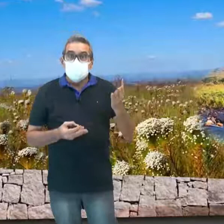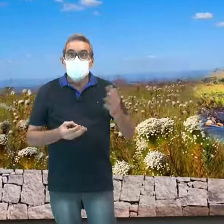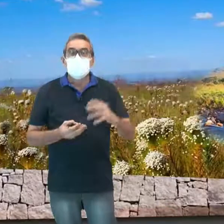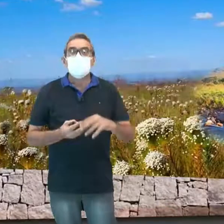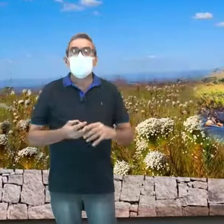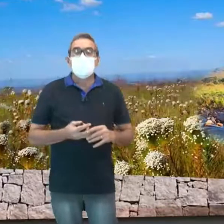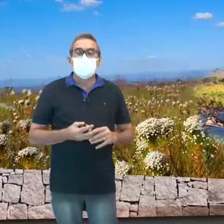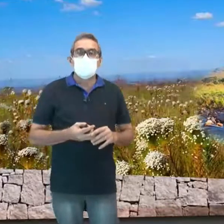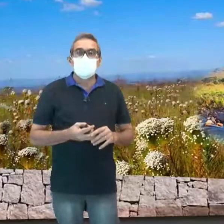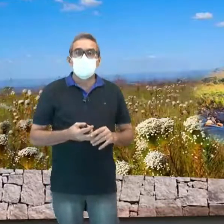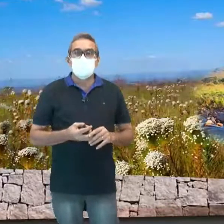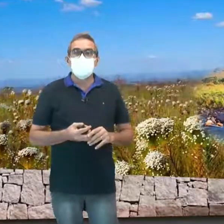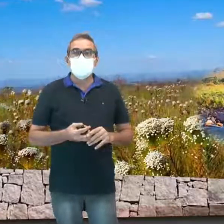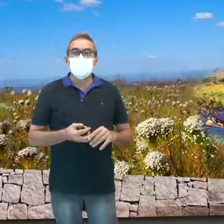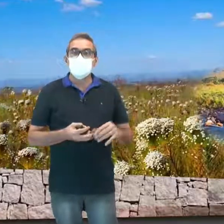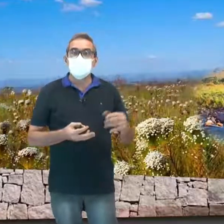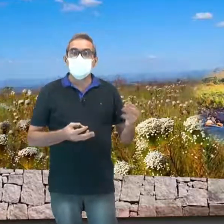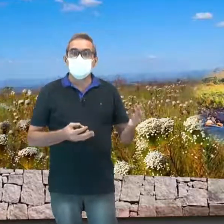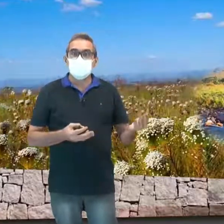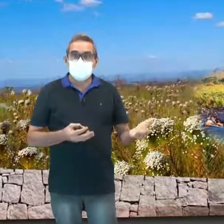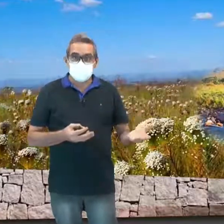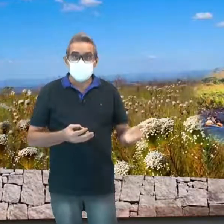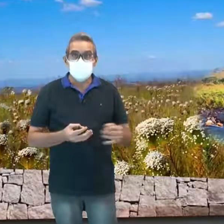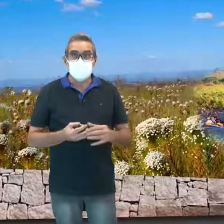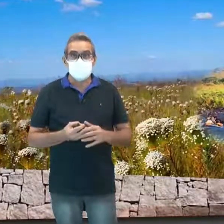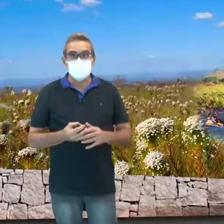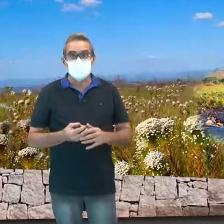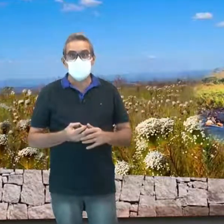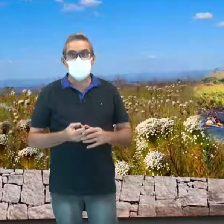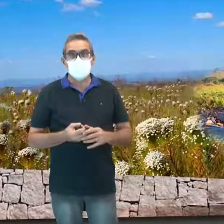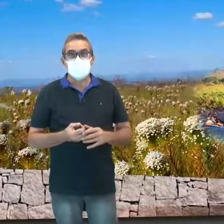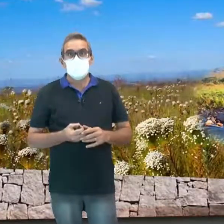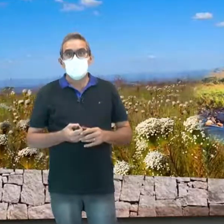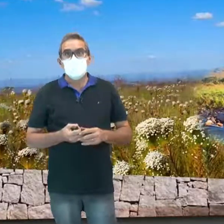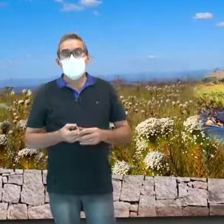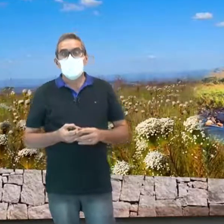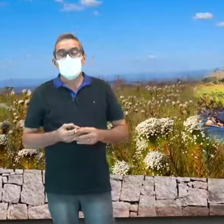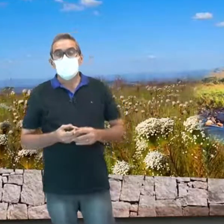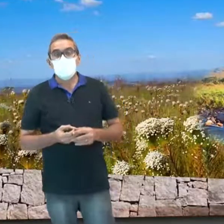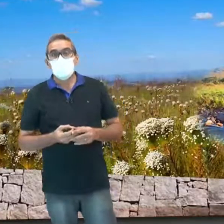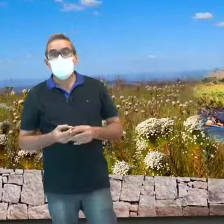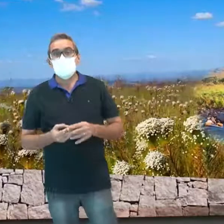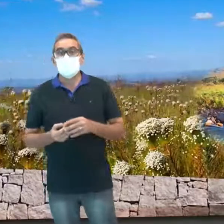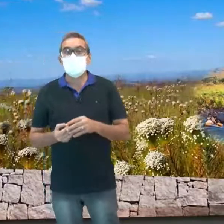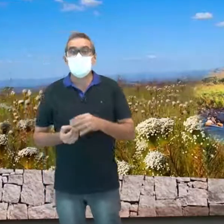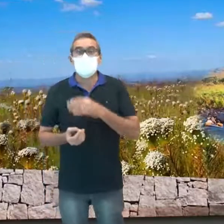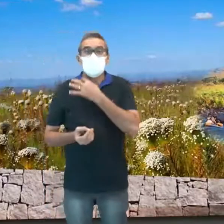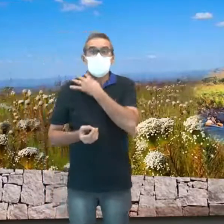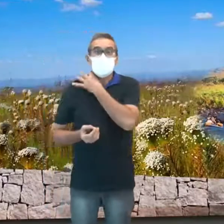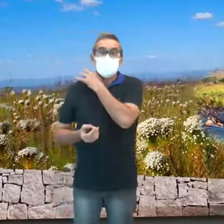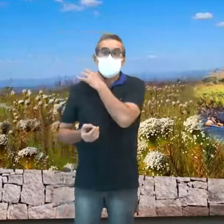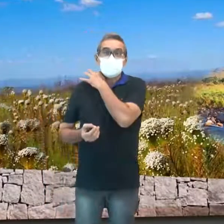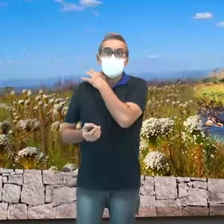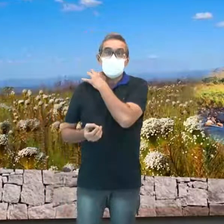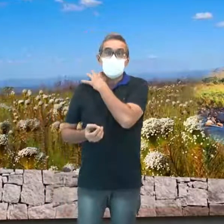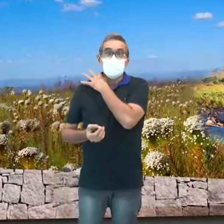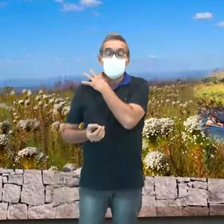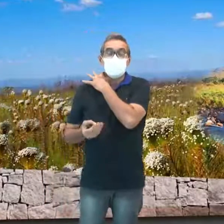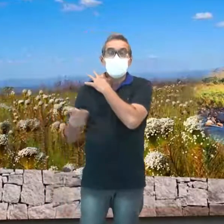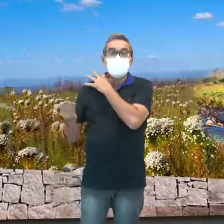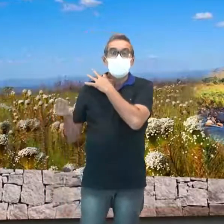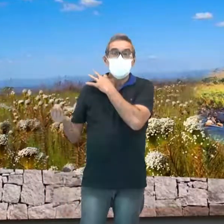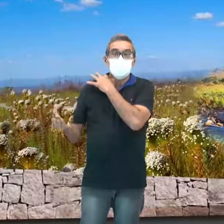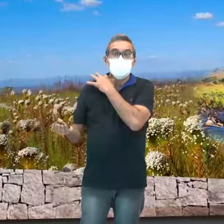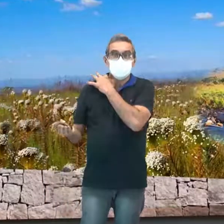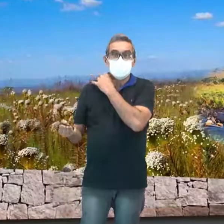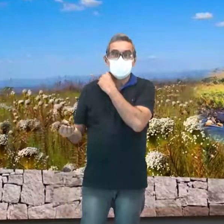E pode ser a extinção dessa espécie. Vamos pensar nas